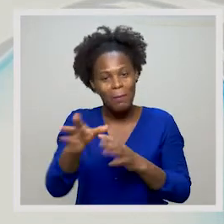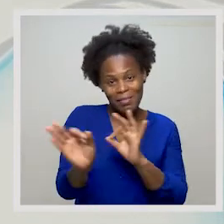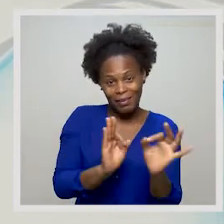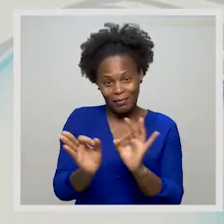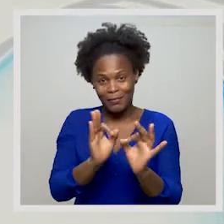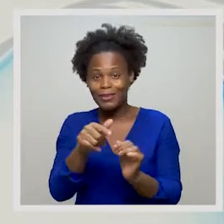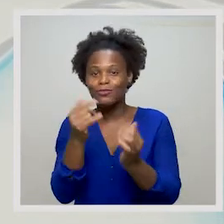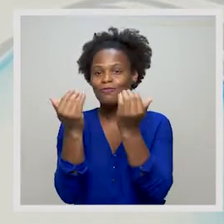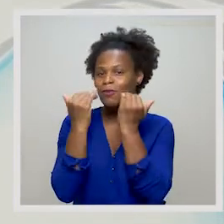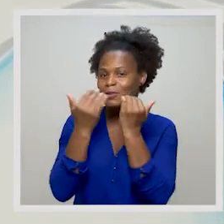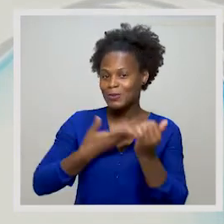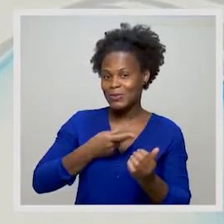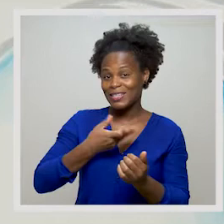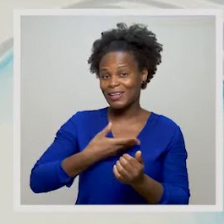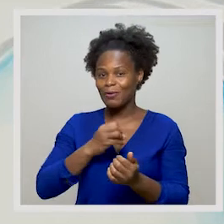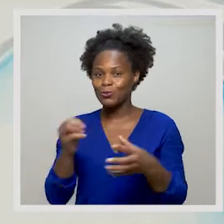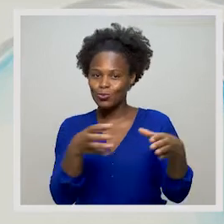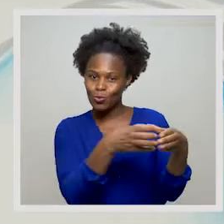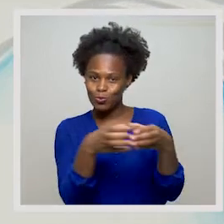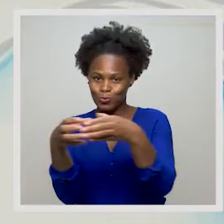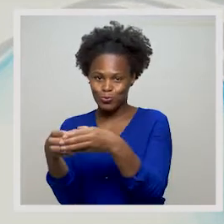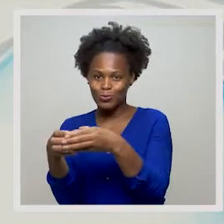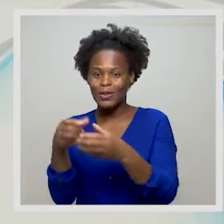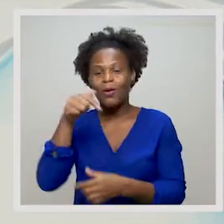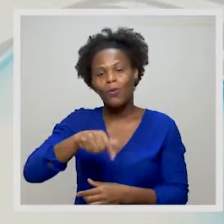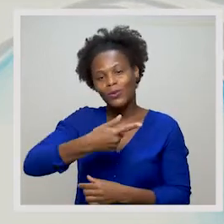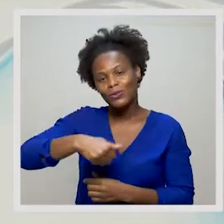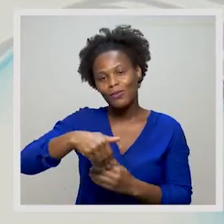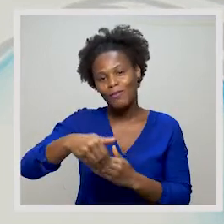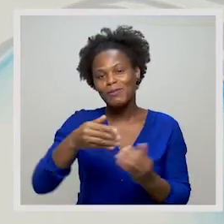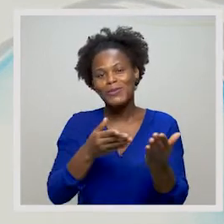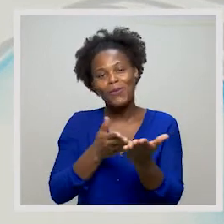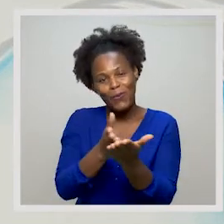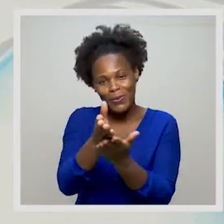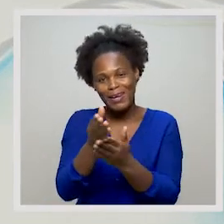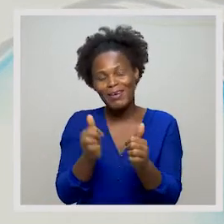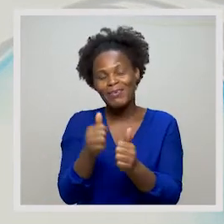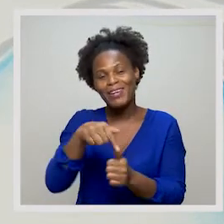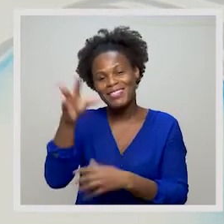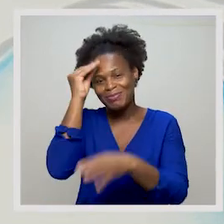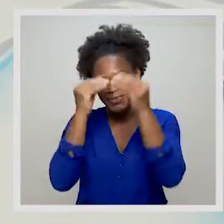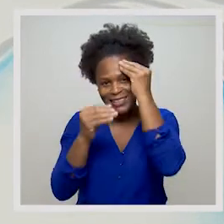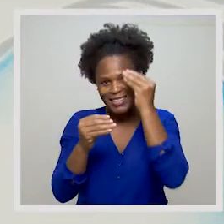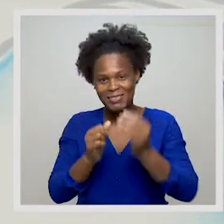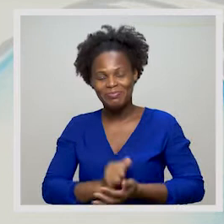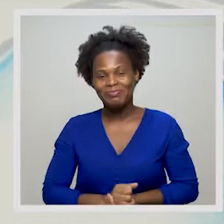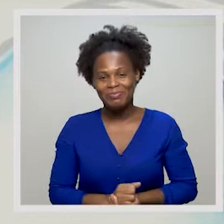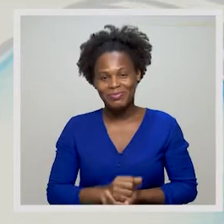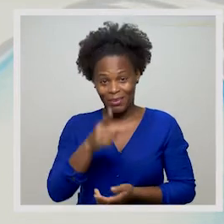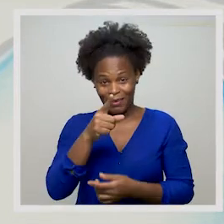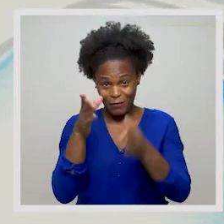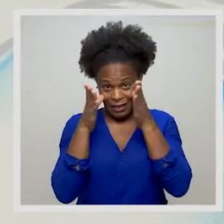Organização e tratamento de dados agrupados. Então, hoje vamos continuar com essa